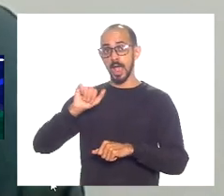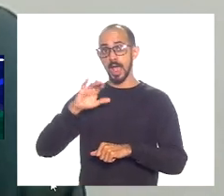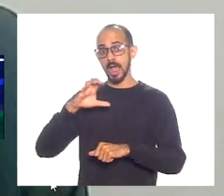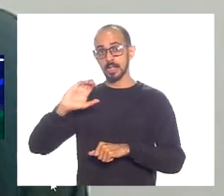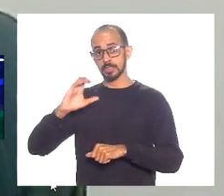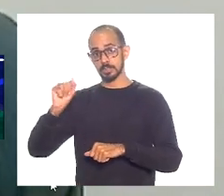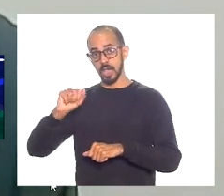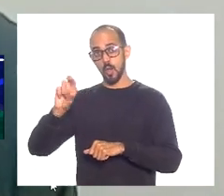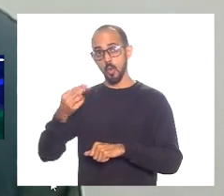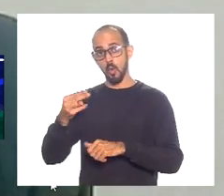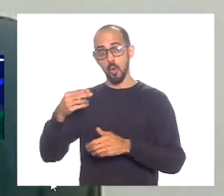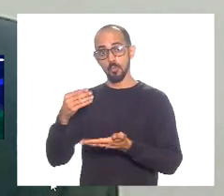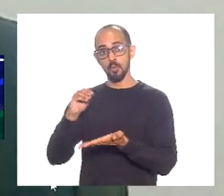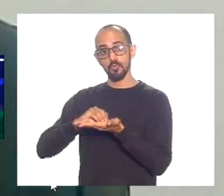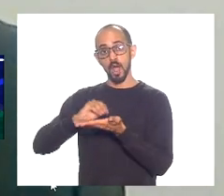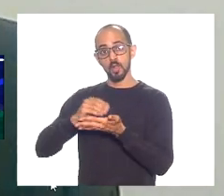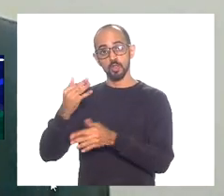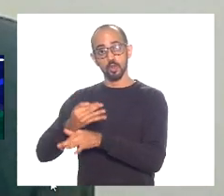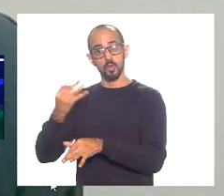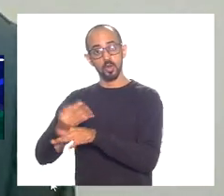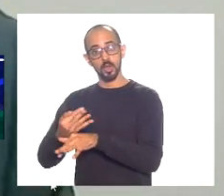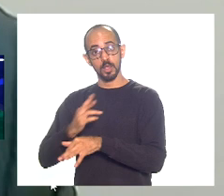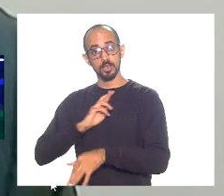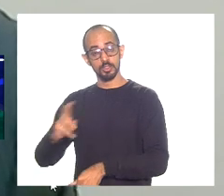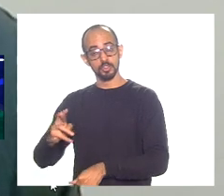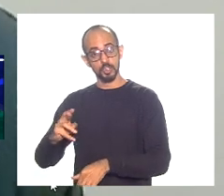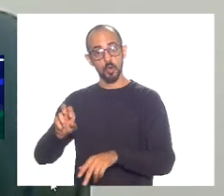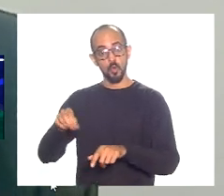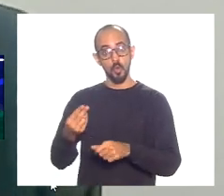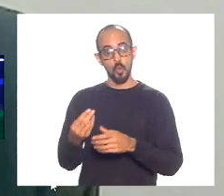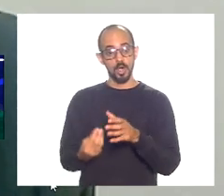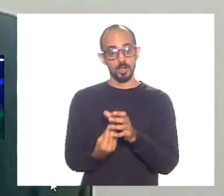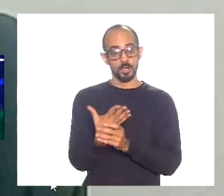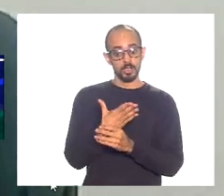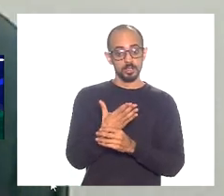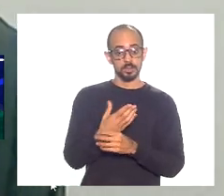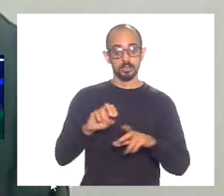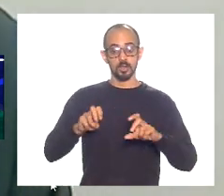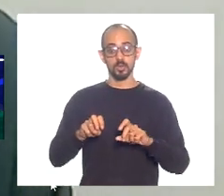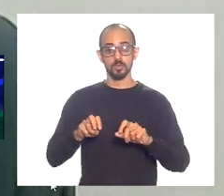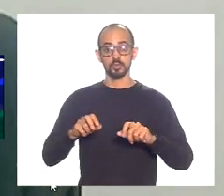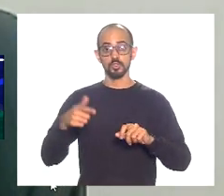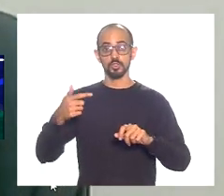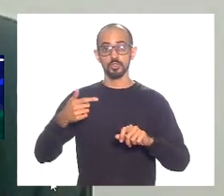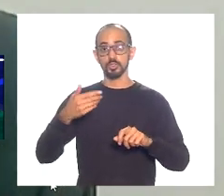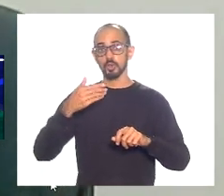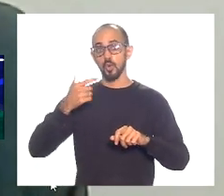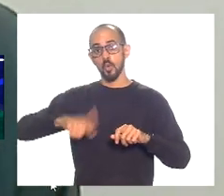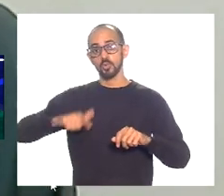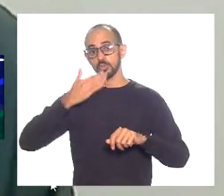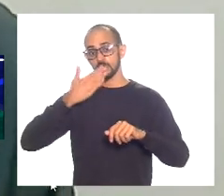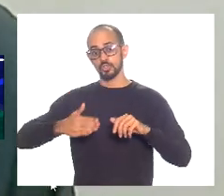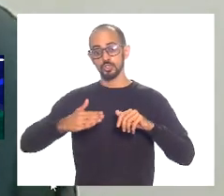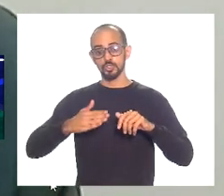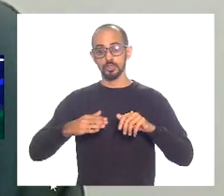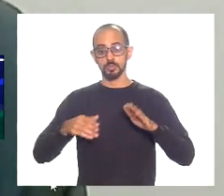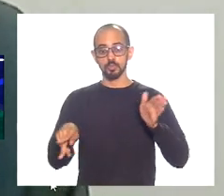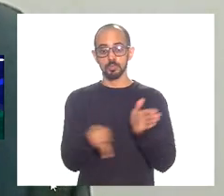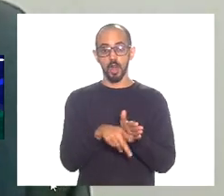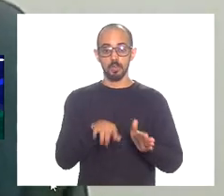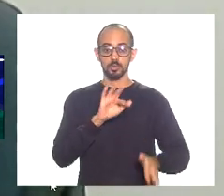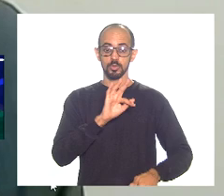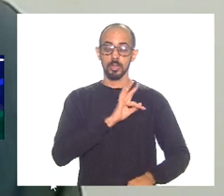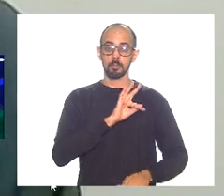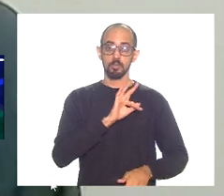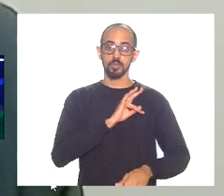intolerância religiosa ocorrida no Estado do Rio de Janeiro e a criação de subtítulo correspondente nos registros de ocorrência da Polícia Civil. Essa